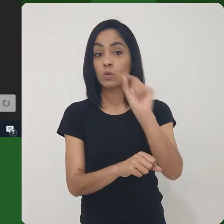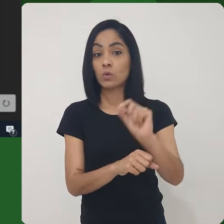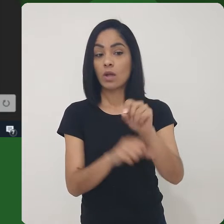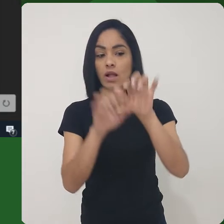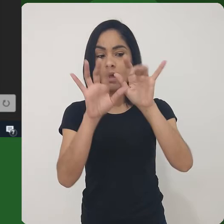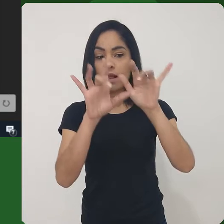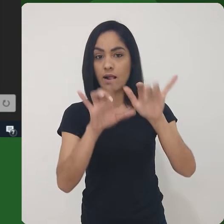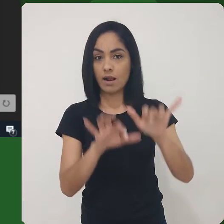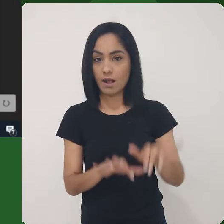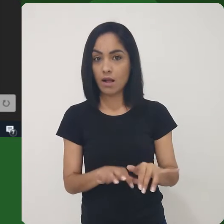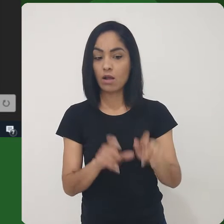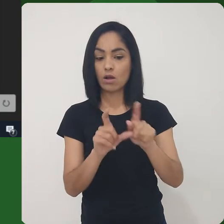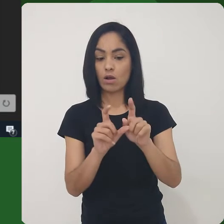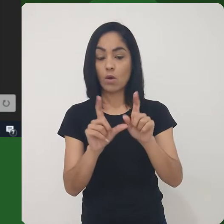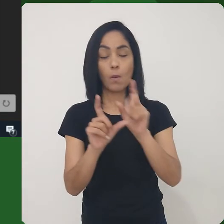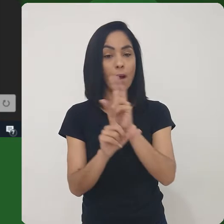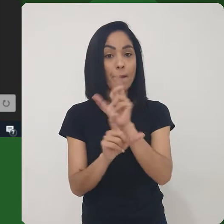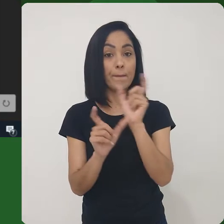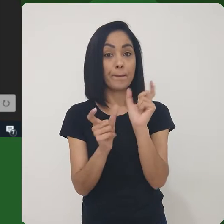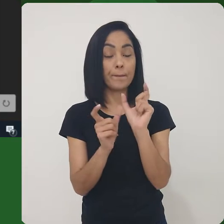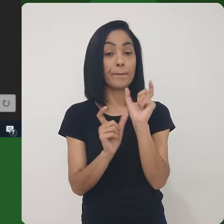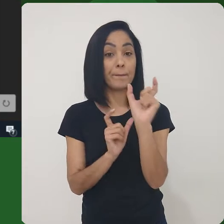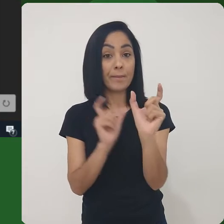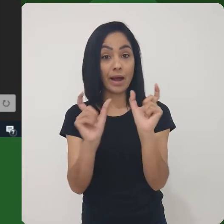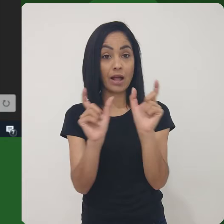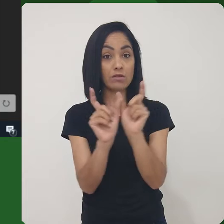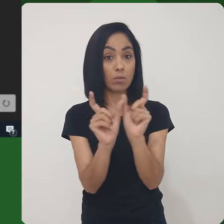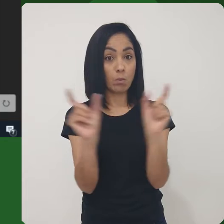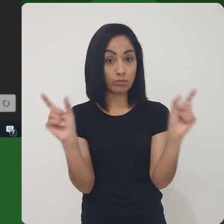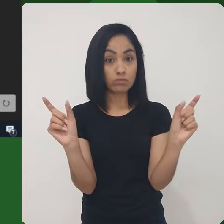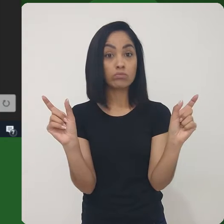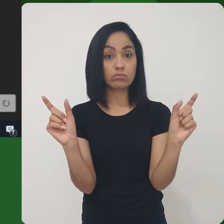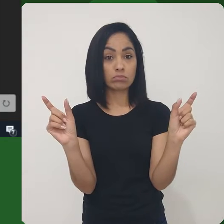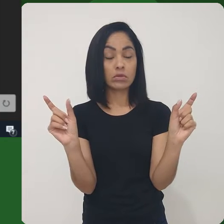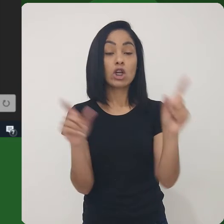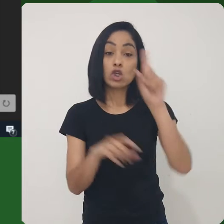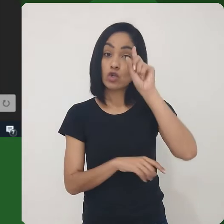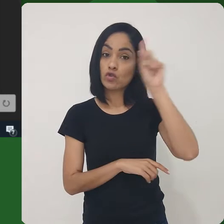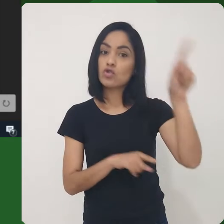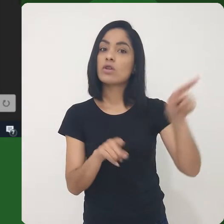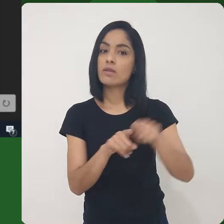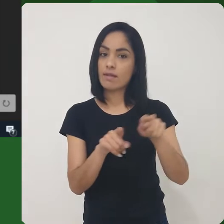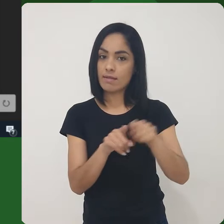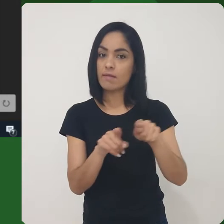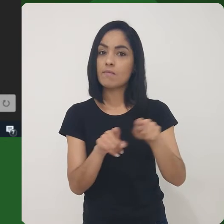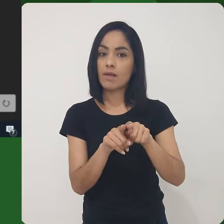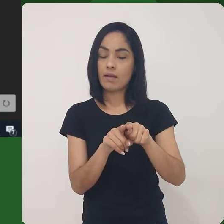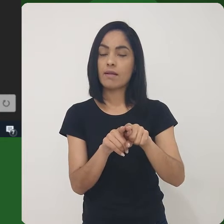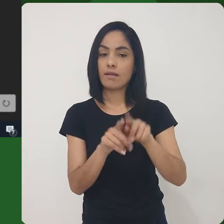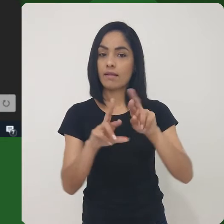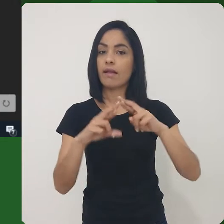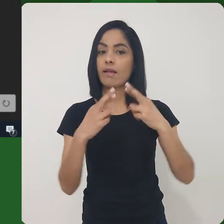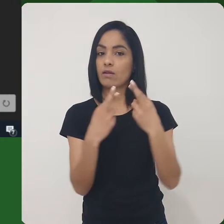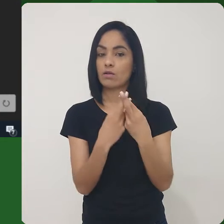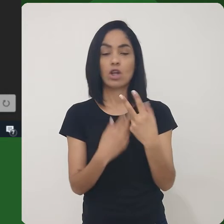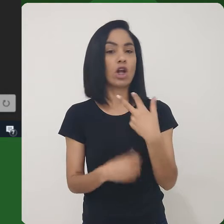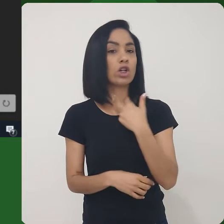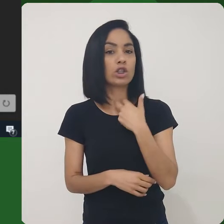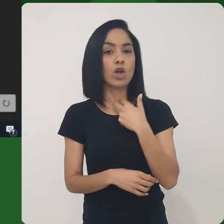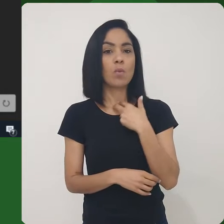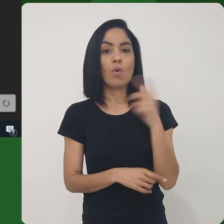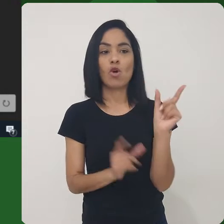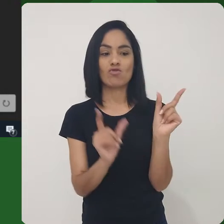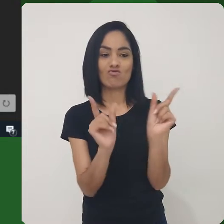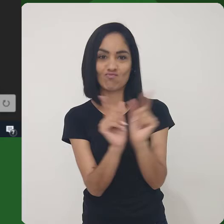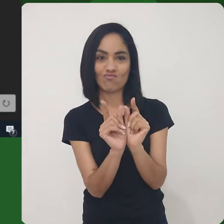por extenso. Inclusive, né, a data em que foi feita a reunião. Sem emprego de abreviaturas